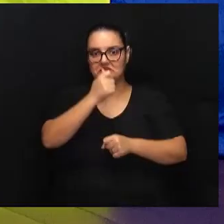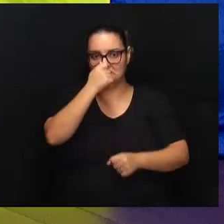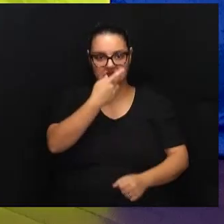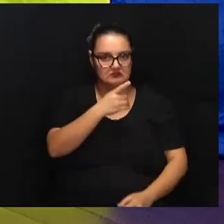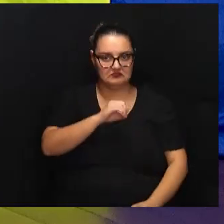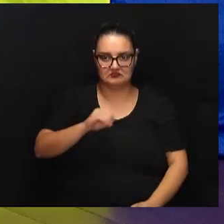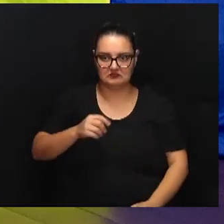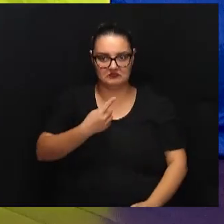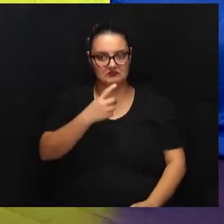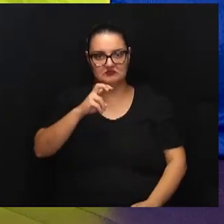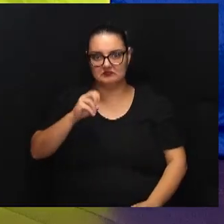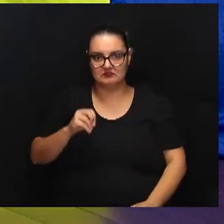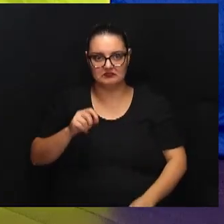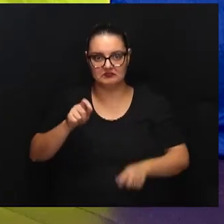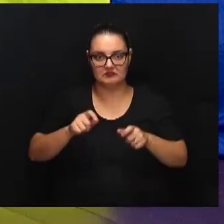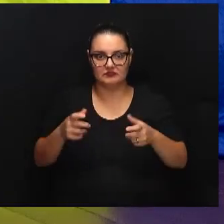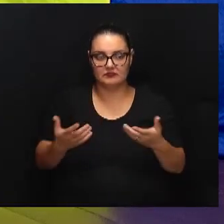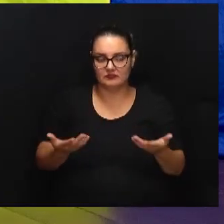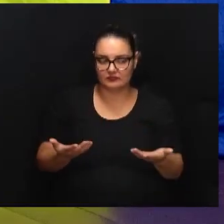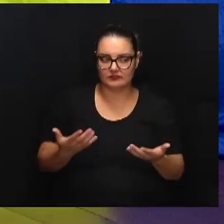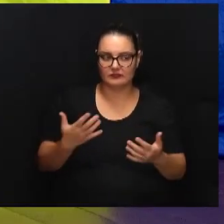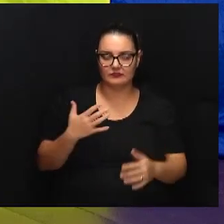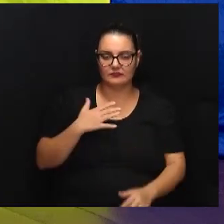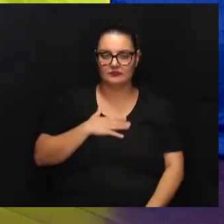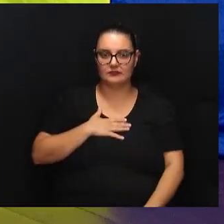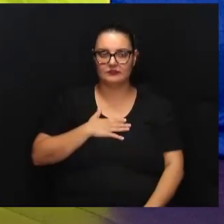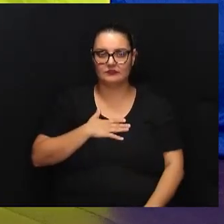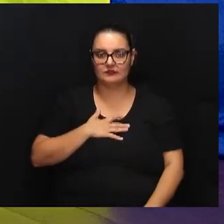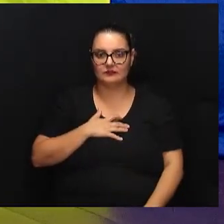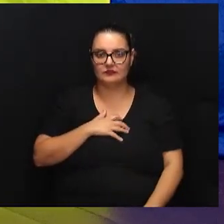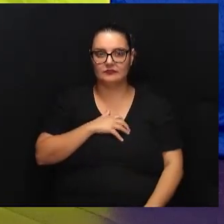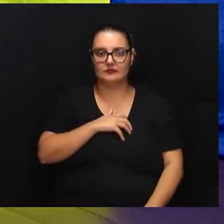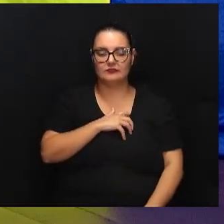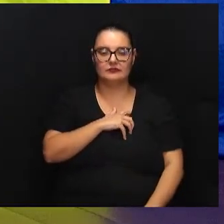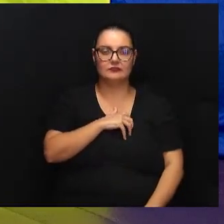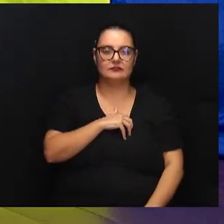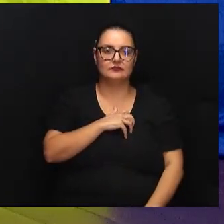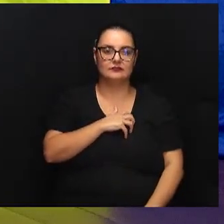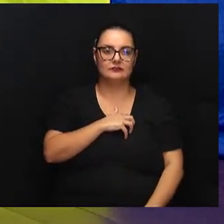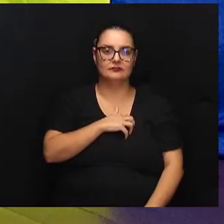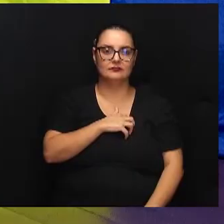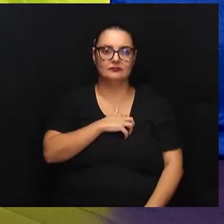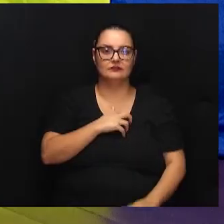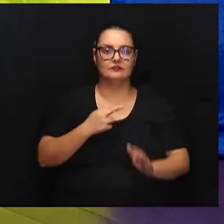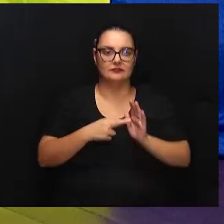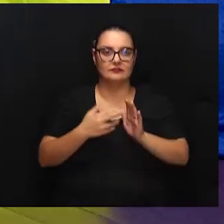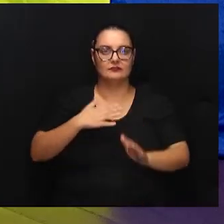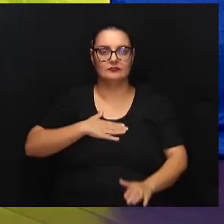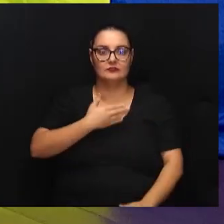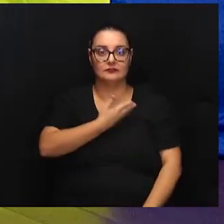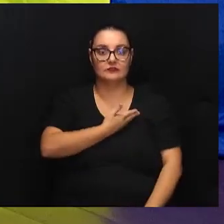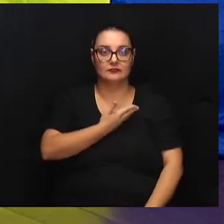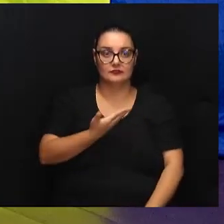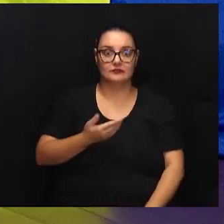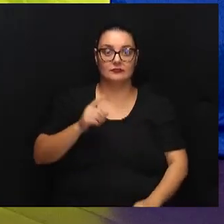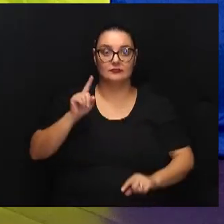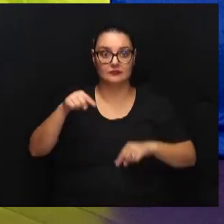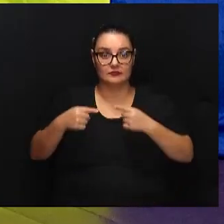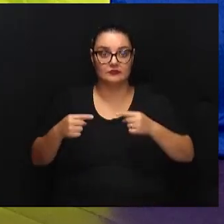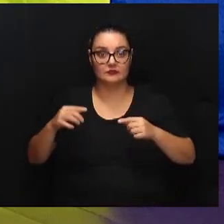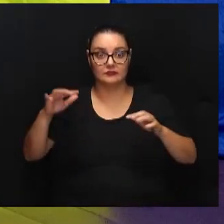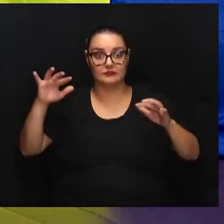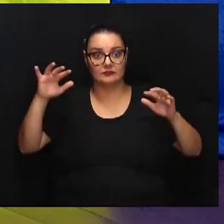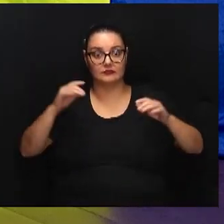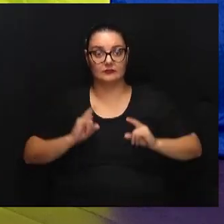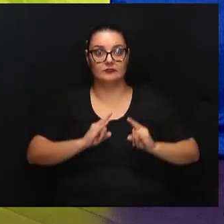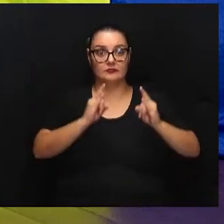não parecia muita gente, eram umas 100 pessoas, 150 pessoas, mas representou para mim, para aquele meu amigo, e tenho